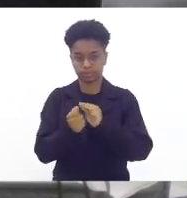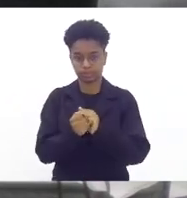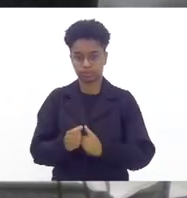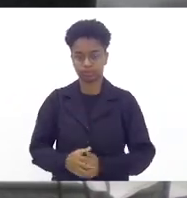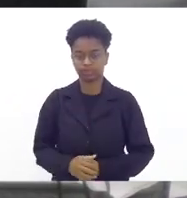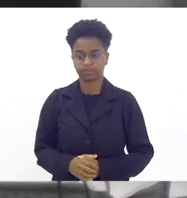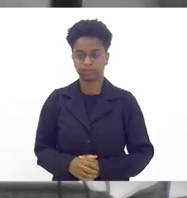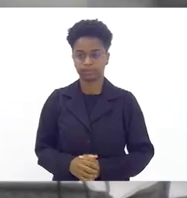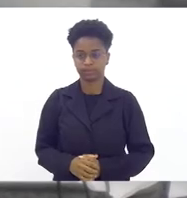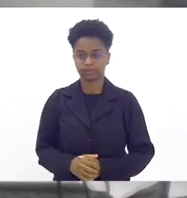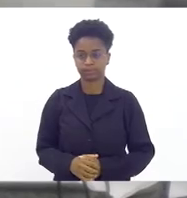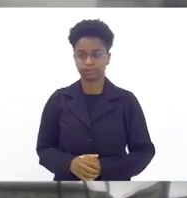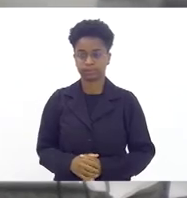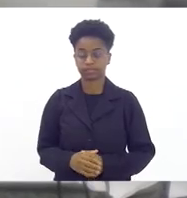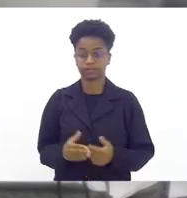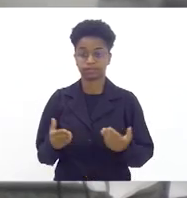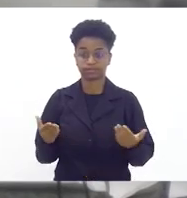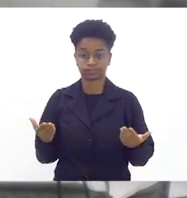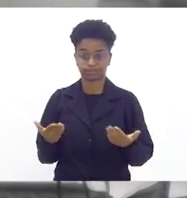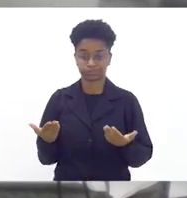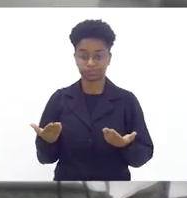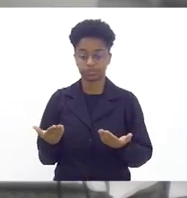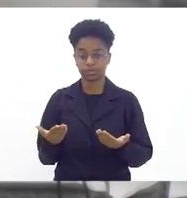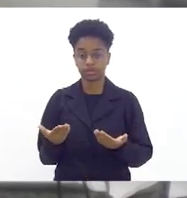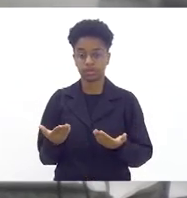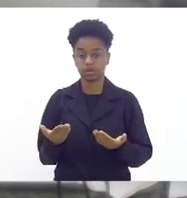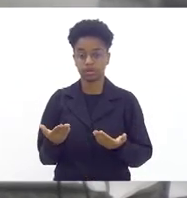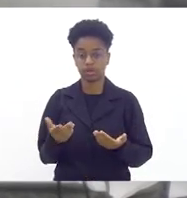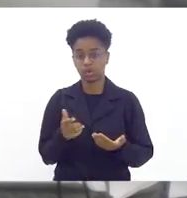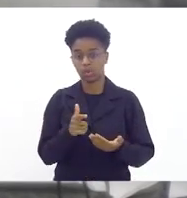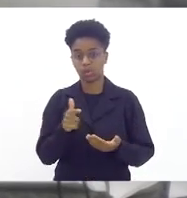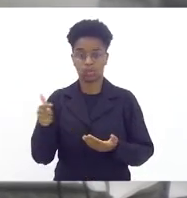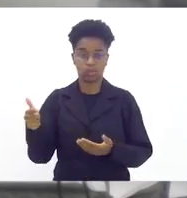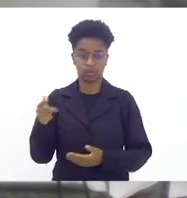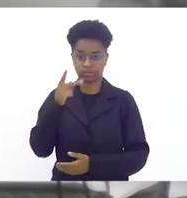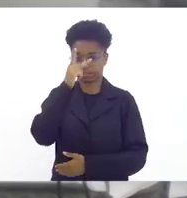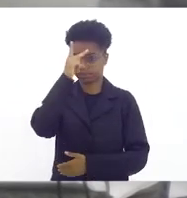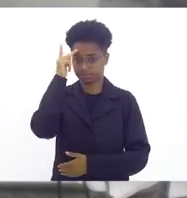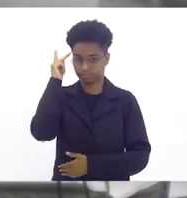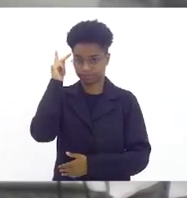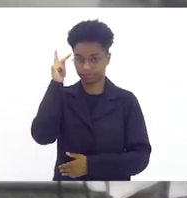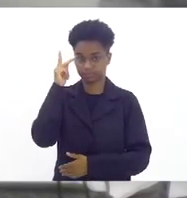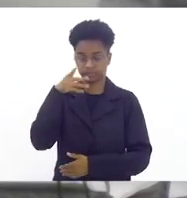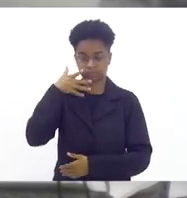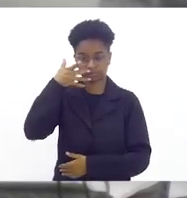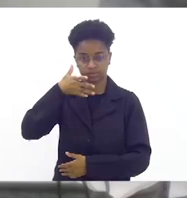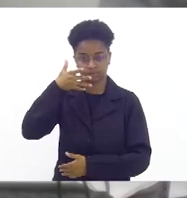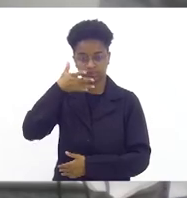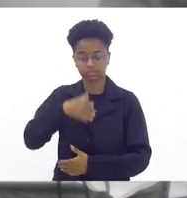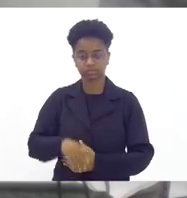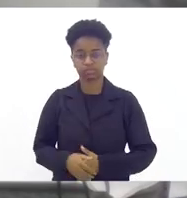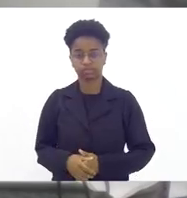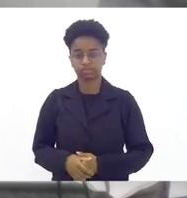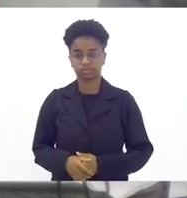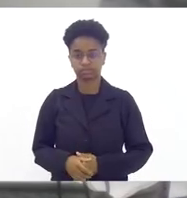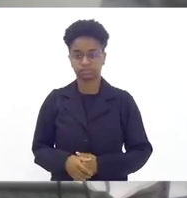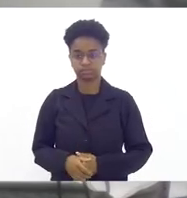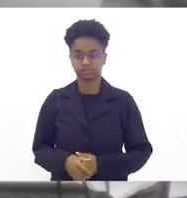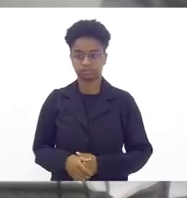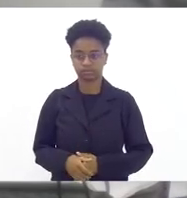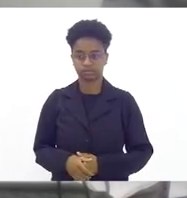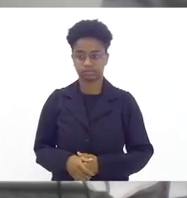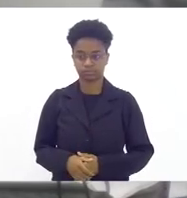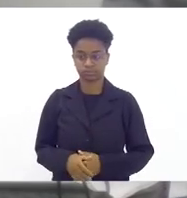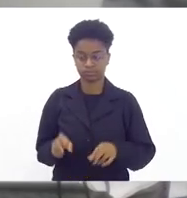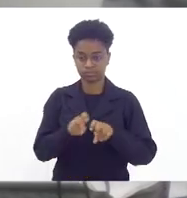Agora, a próxima, a próxima que vai usar aqui da palavra está